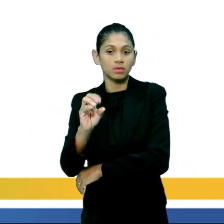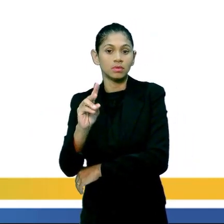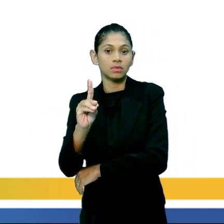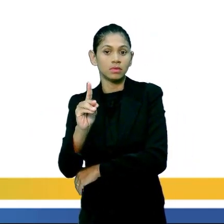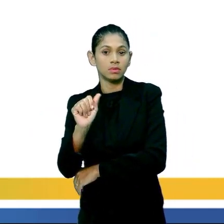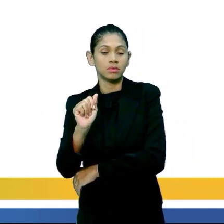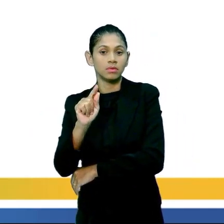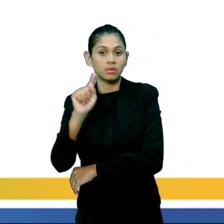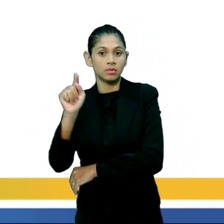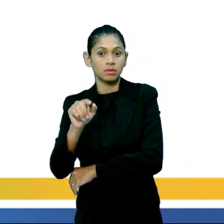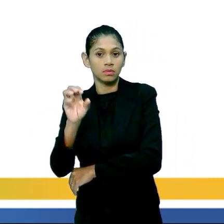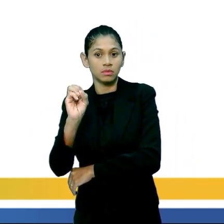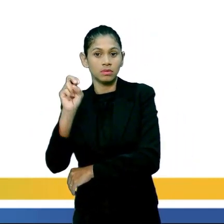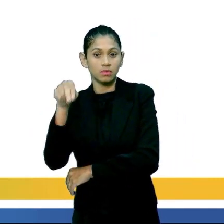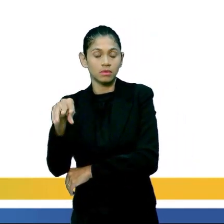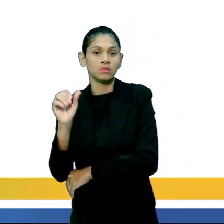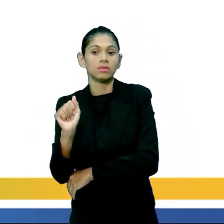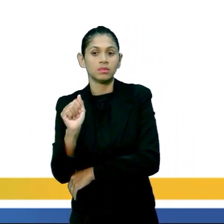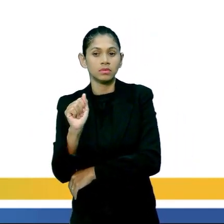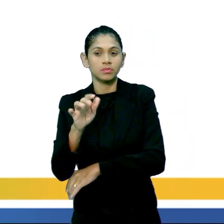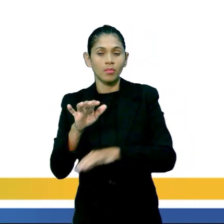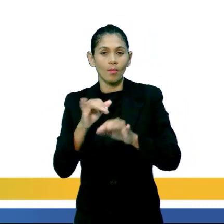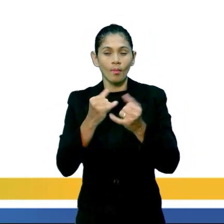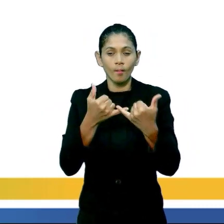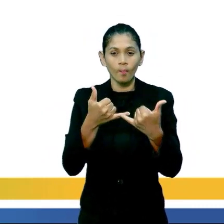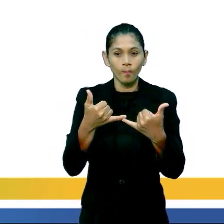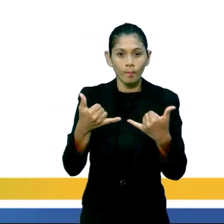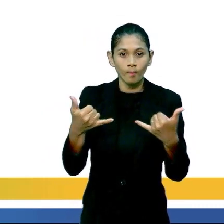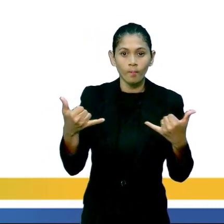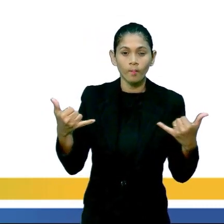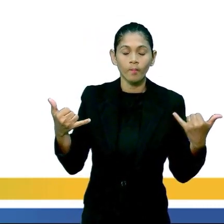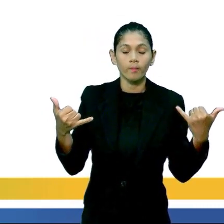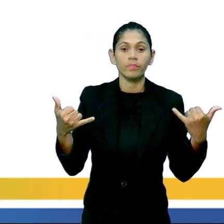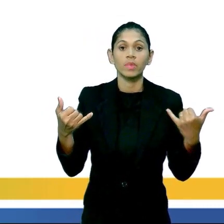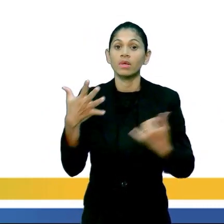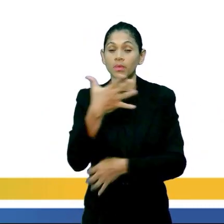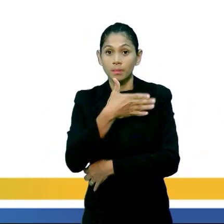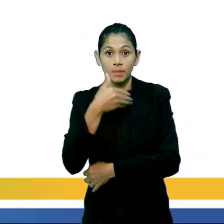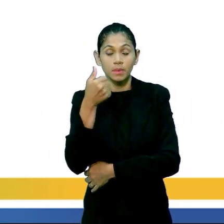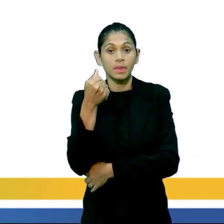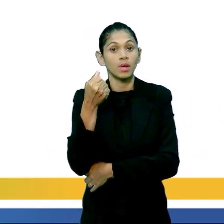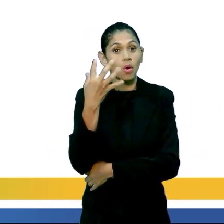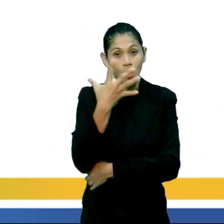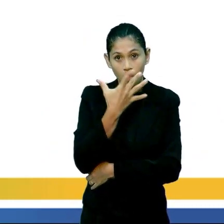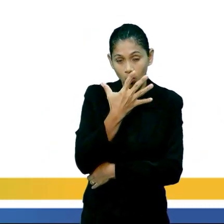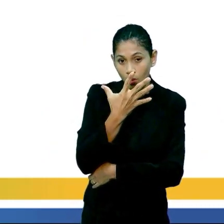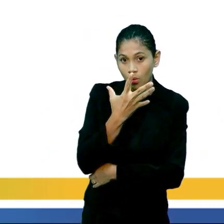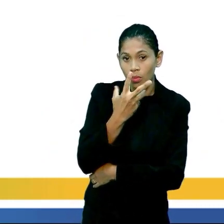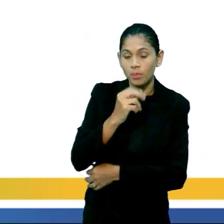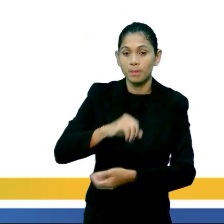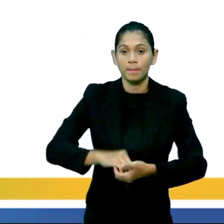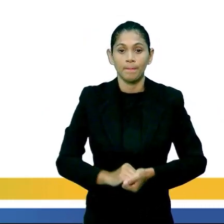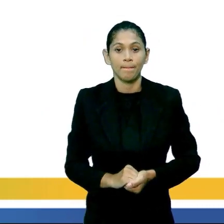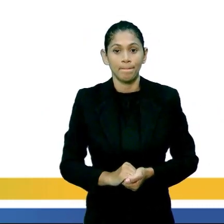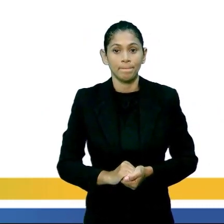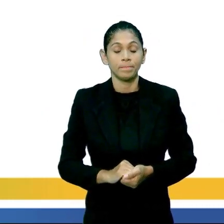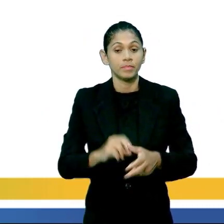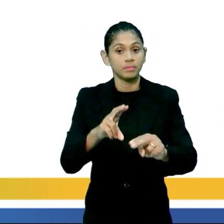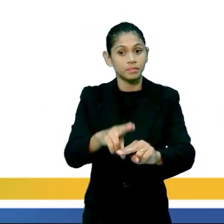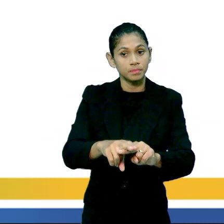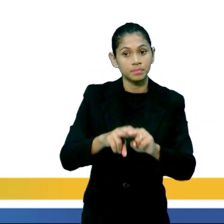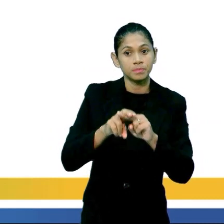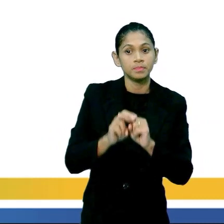equinocial, tanto é mais fino e melhor a tinta. E esta é a causa do porquê a capitania de